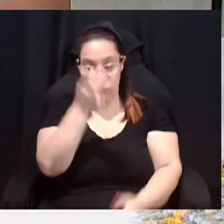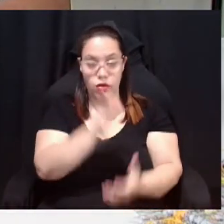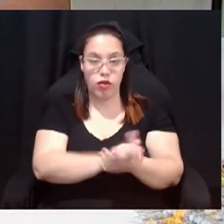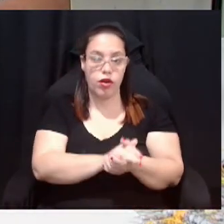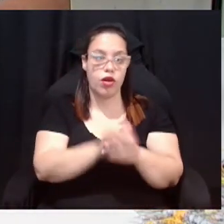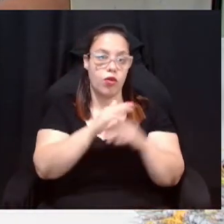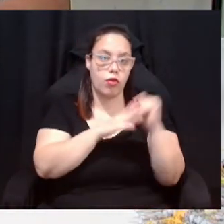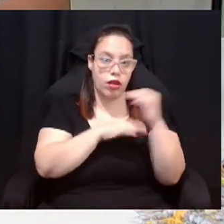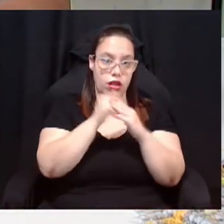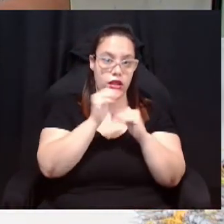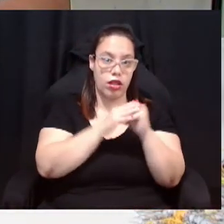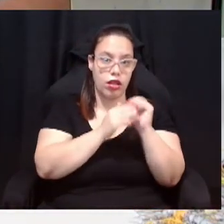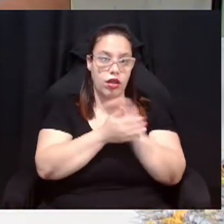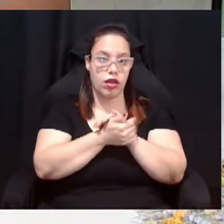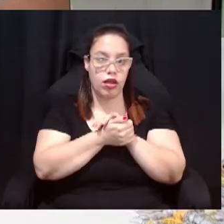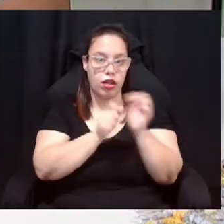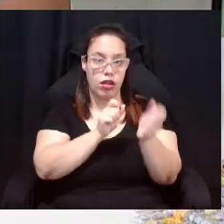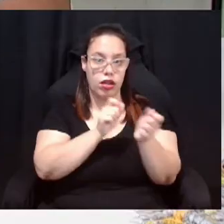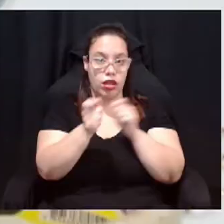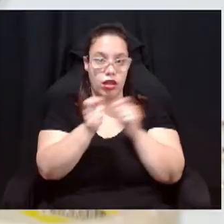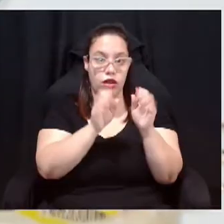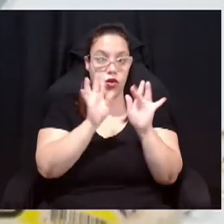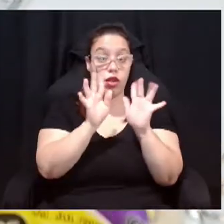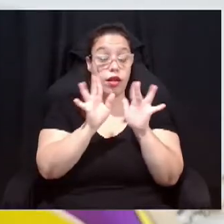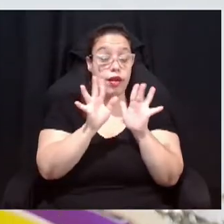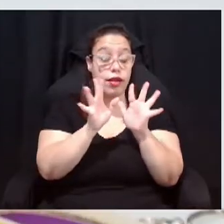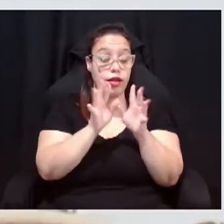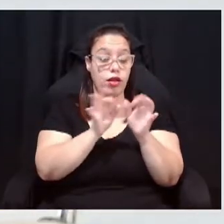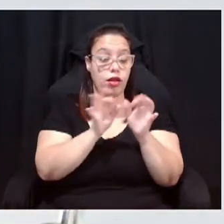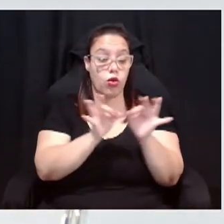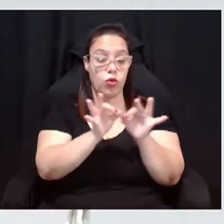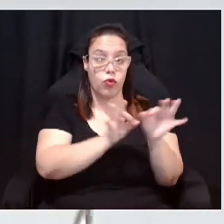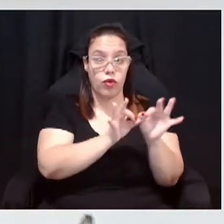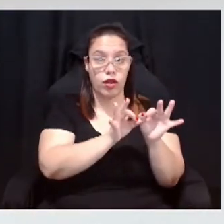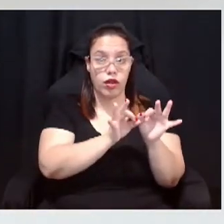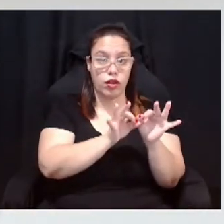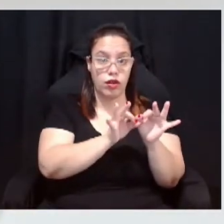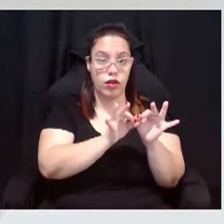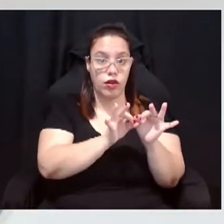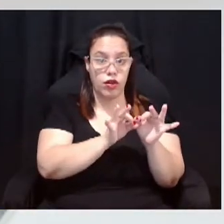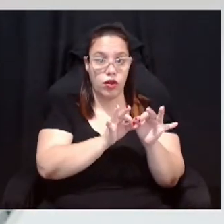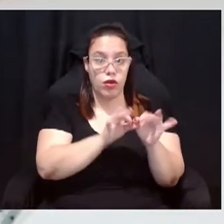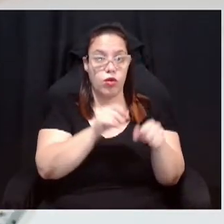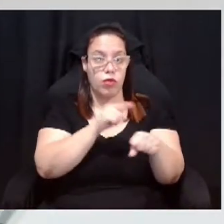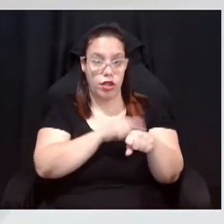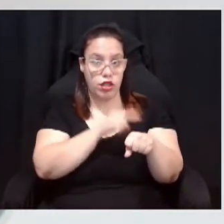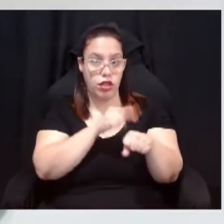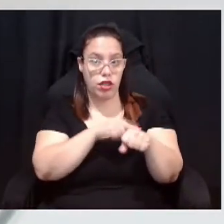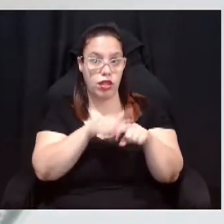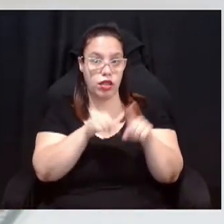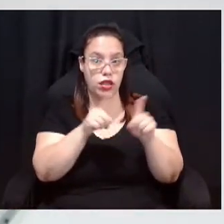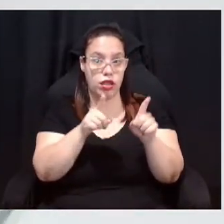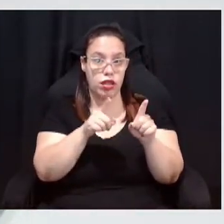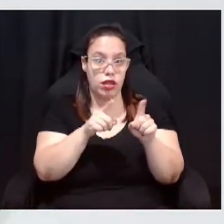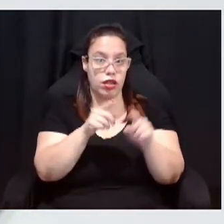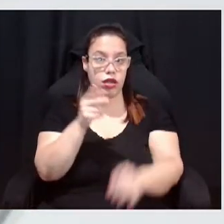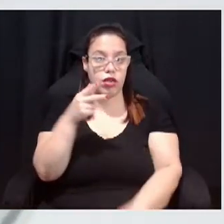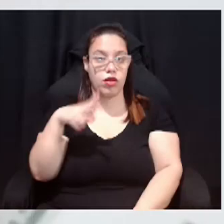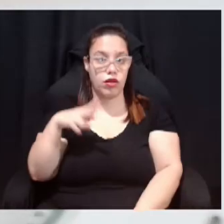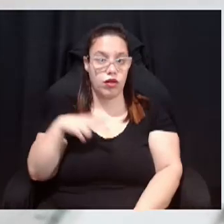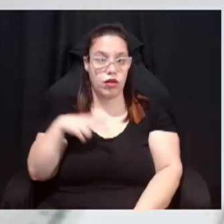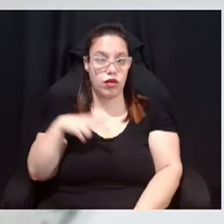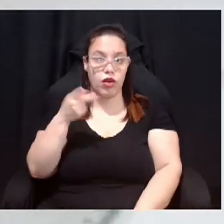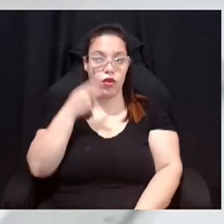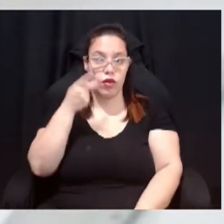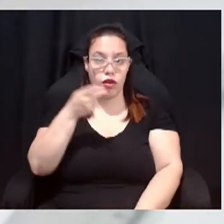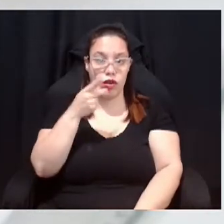material, né? Ter a destreza das mãos, a coordenação, assim, então leva um pouquinho mais de tempo. E particularmente eu sempre falo, não precisa ter pressa